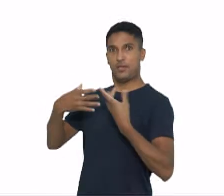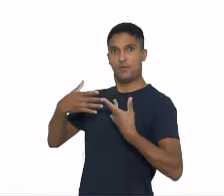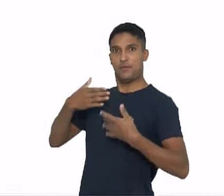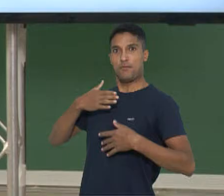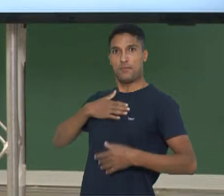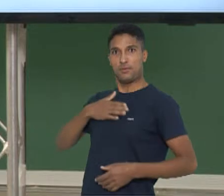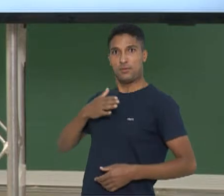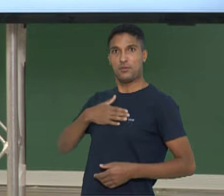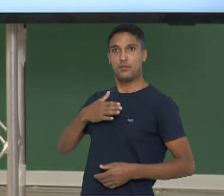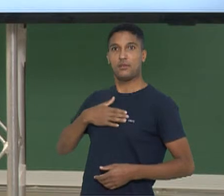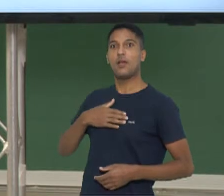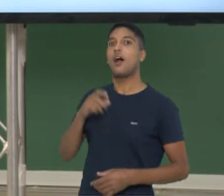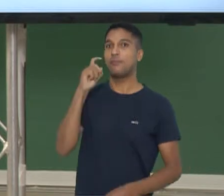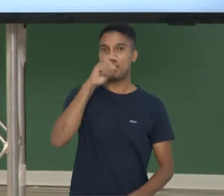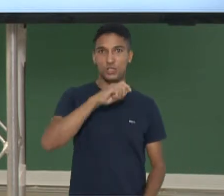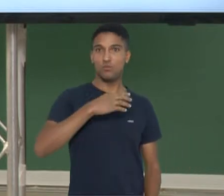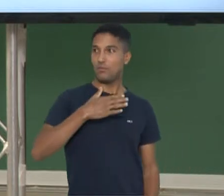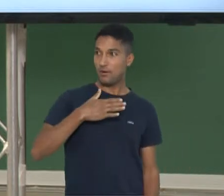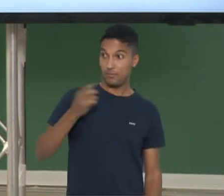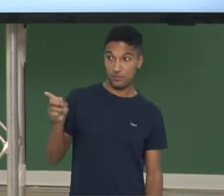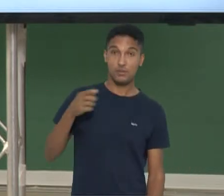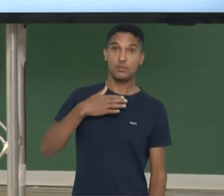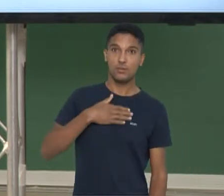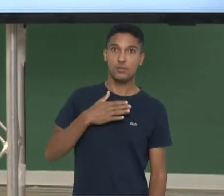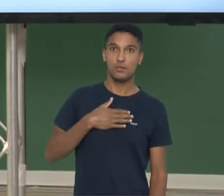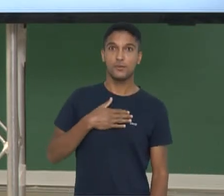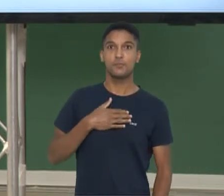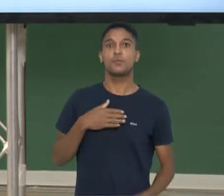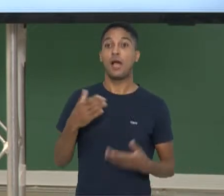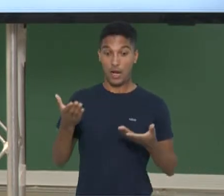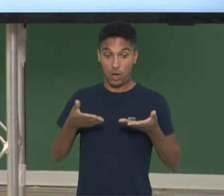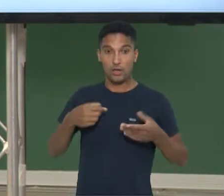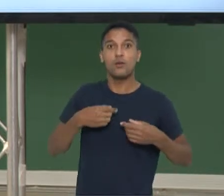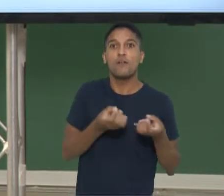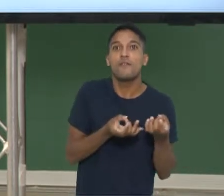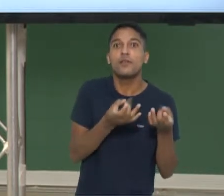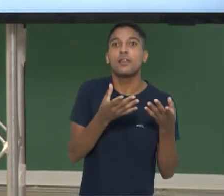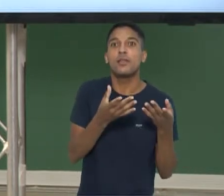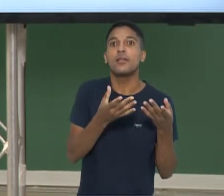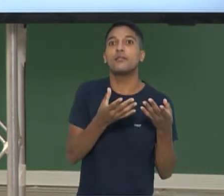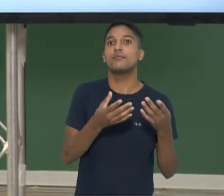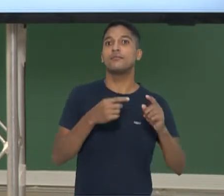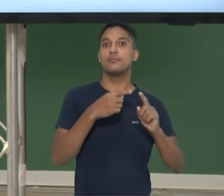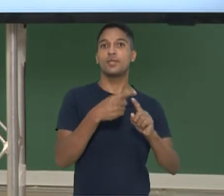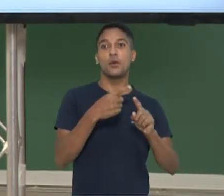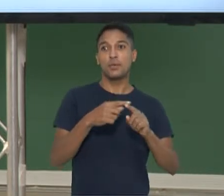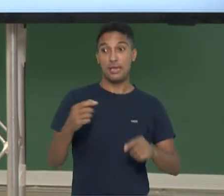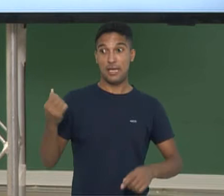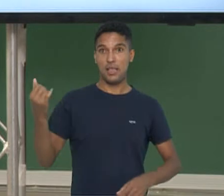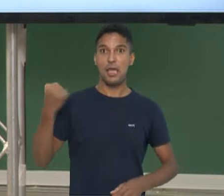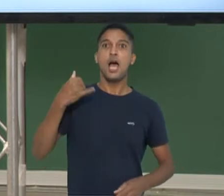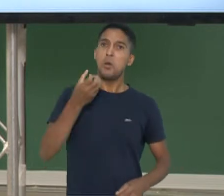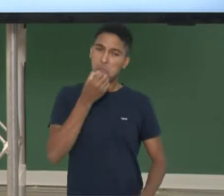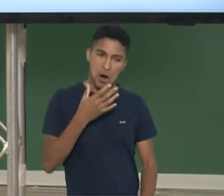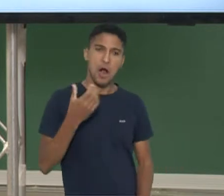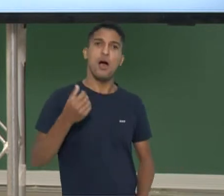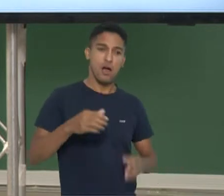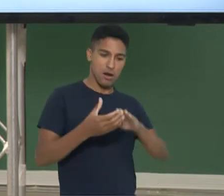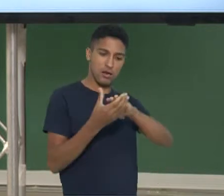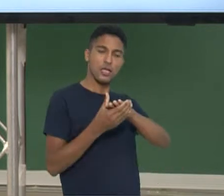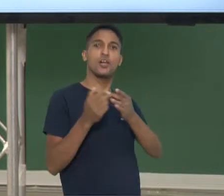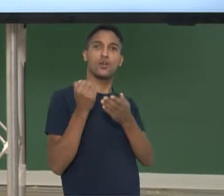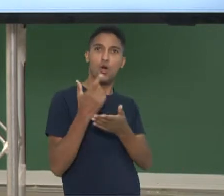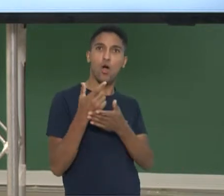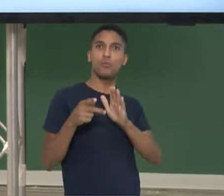um sapato de futebol, né? Porque o vendedor disse para ele que, né, disse que era bom e enfim, né? Mentiu para